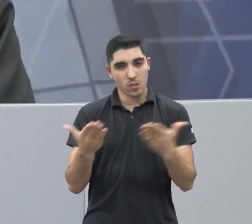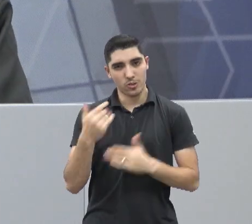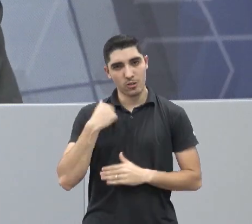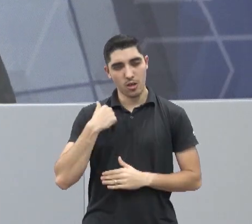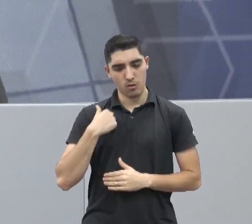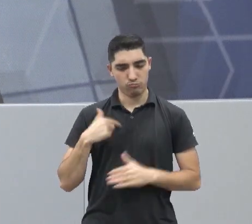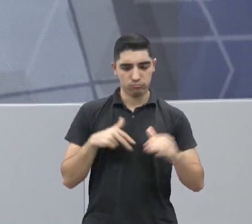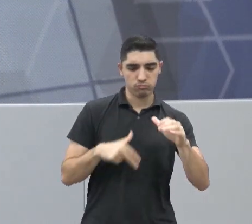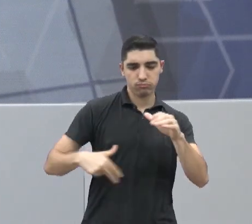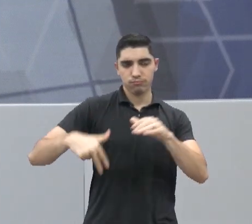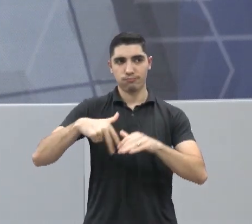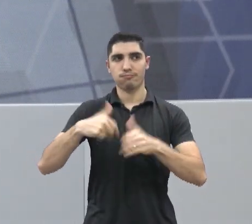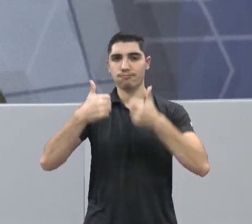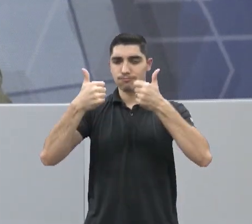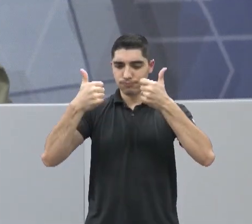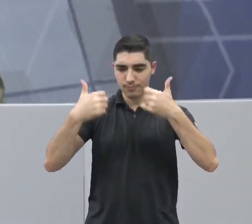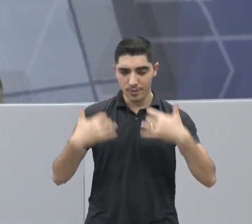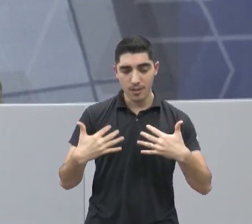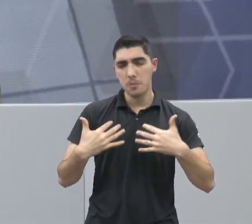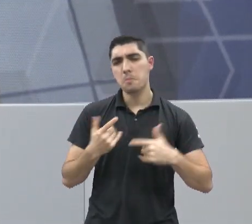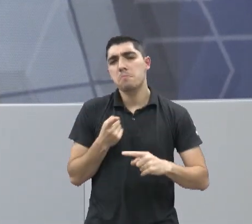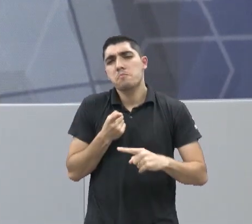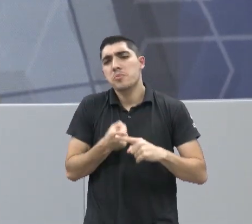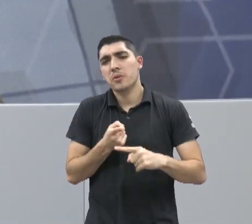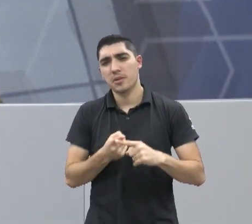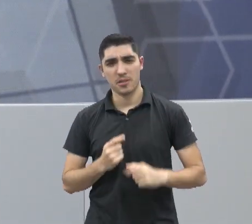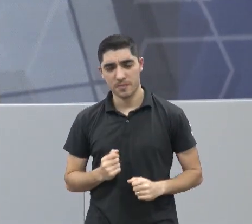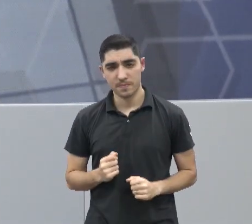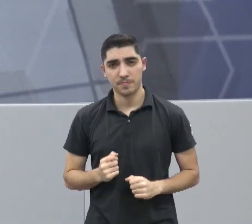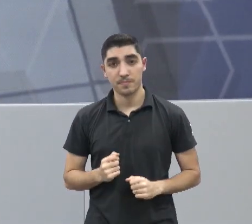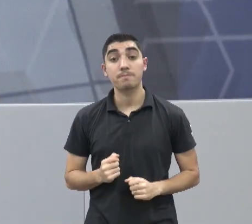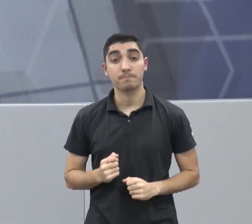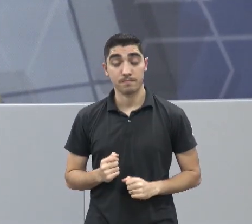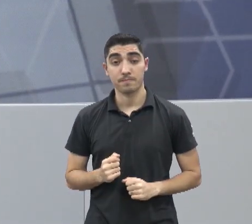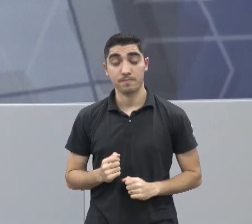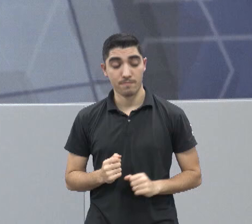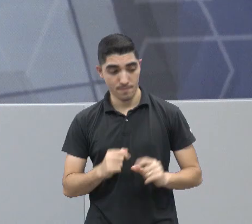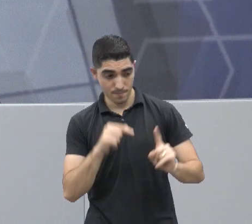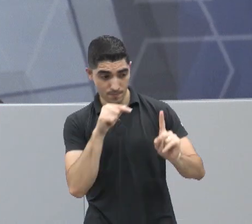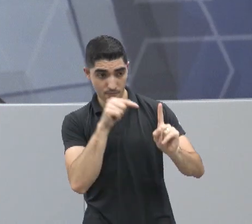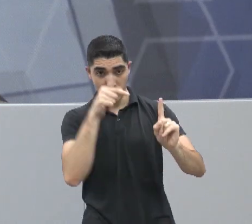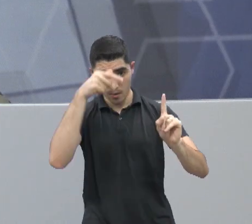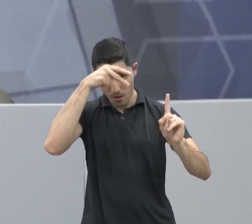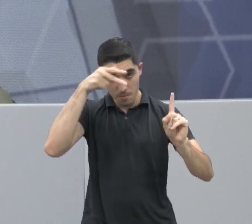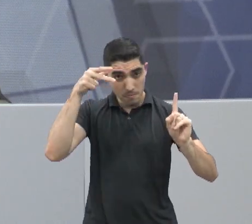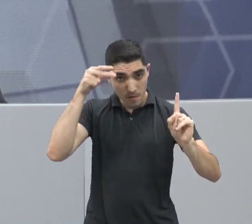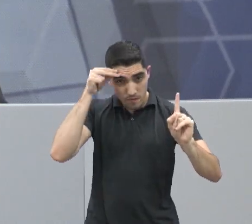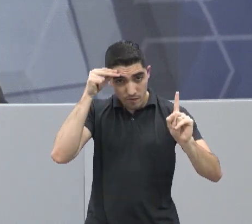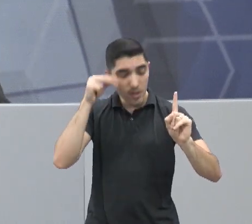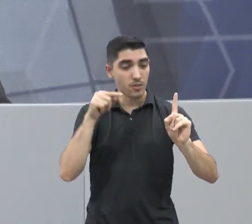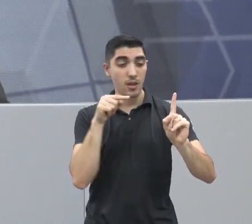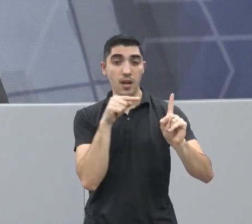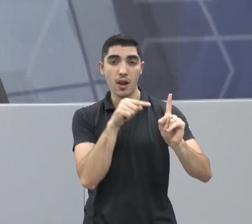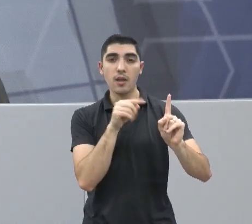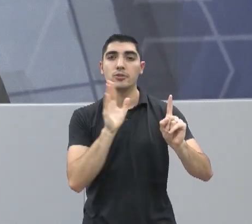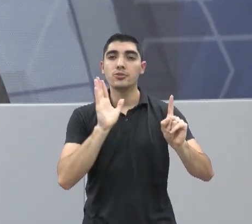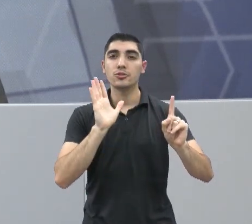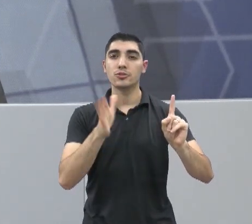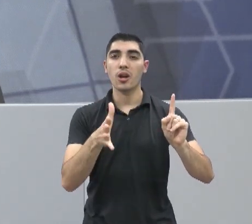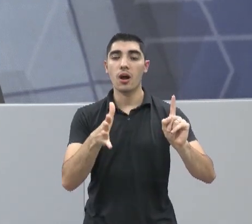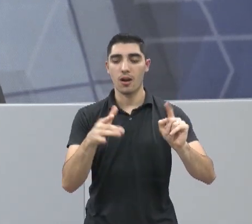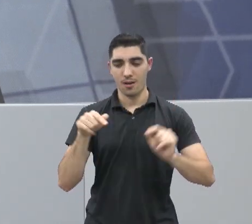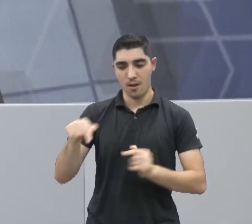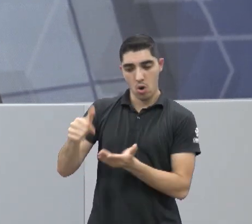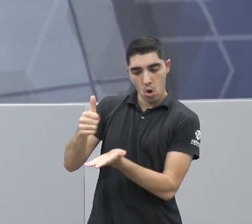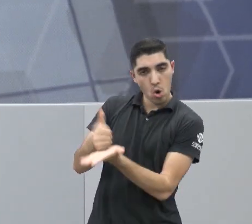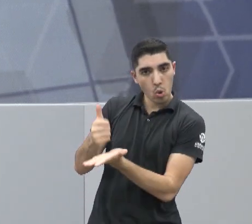hoje é pelo fato de o prefeito ter feito uma prorrogação do contrato